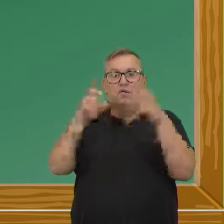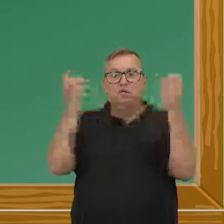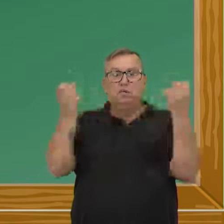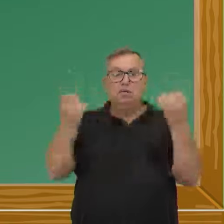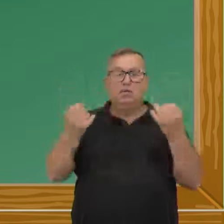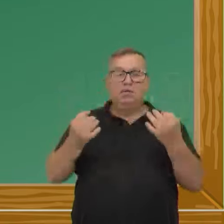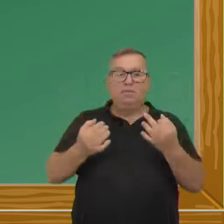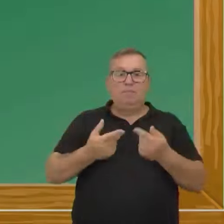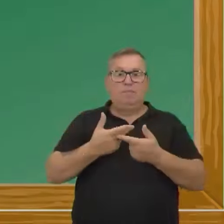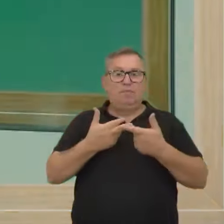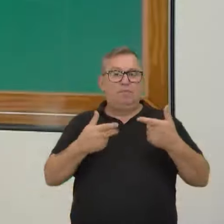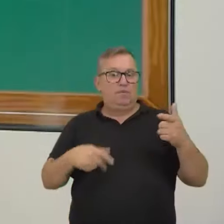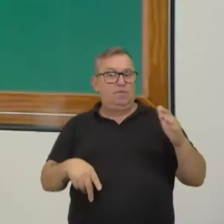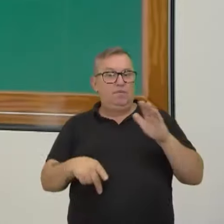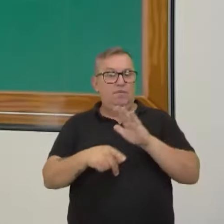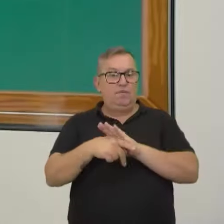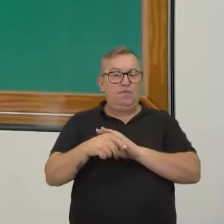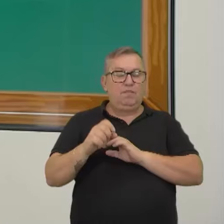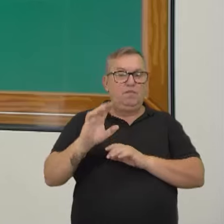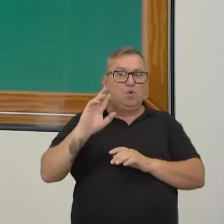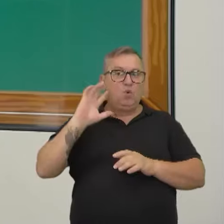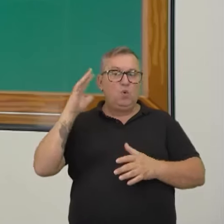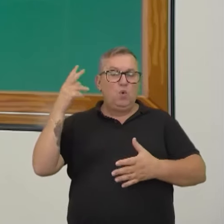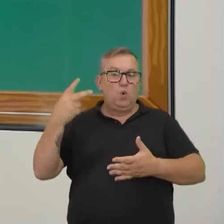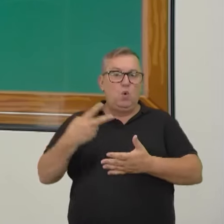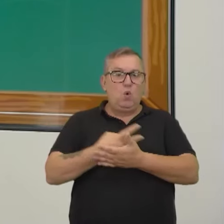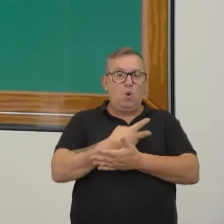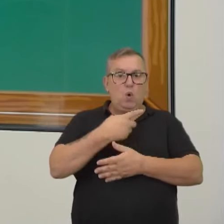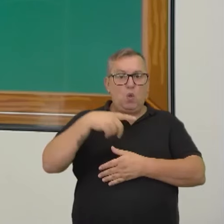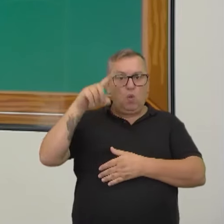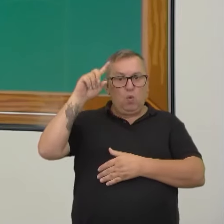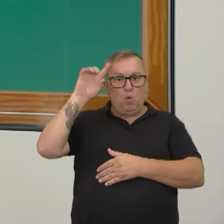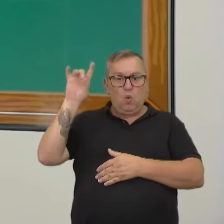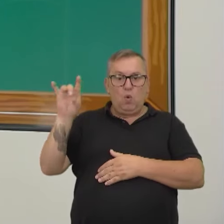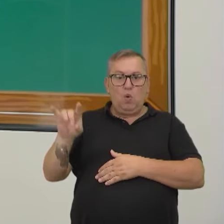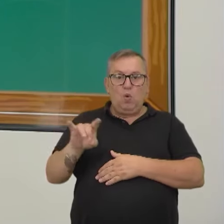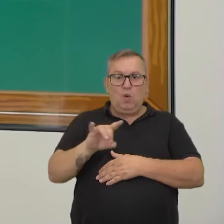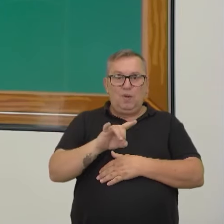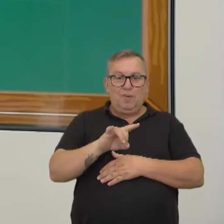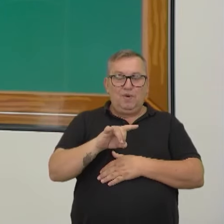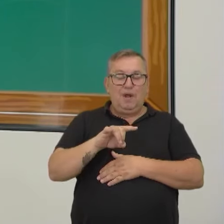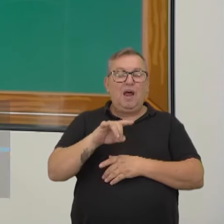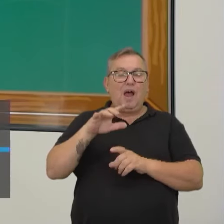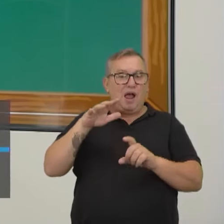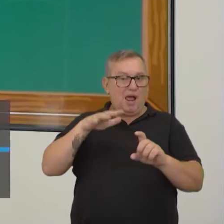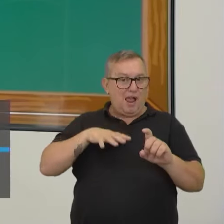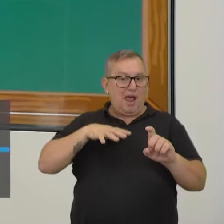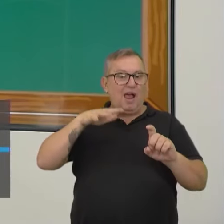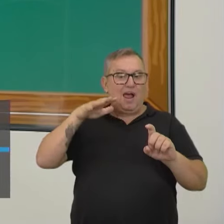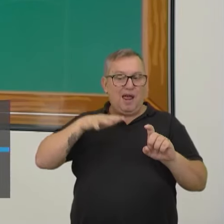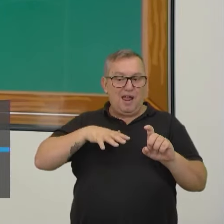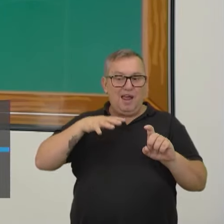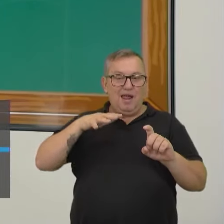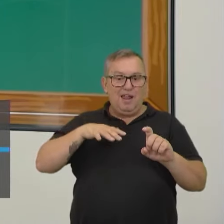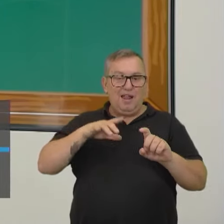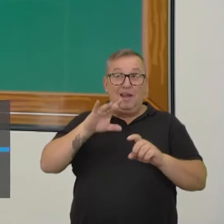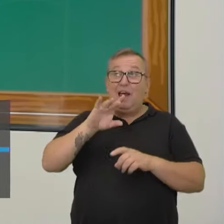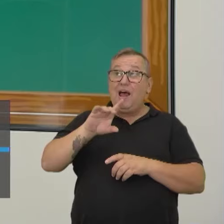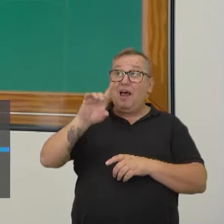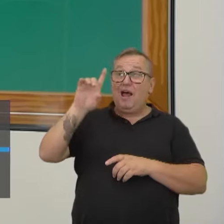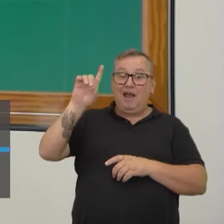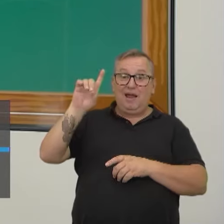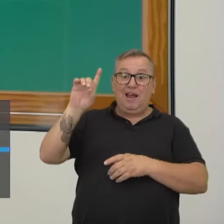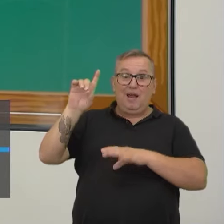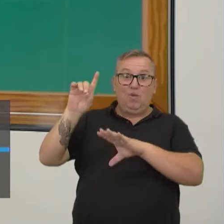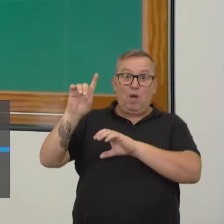alguns fenômenos da natureza e até fenômenos do dia a dia, era através do mito? Aí nós tínhamos a deusa do amor, a deusa